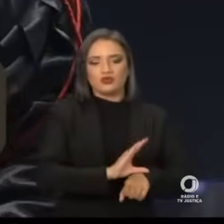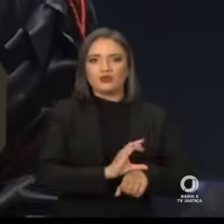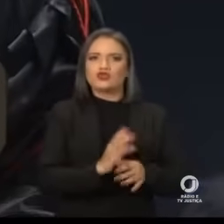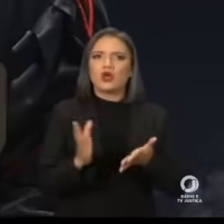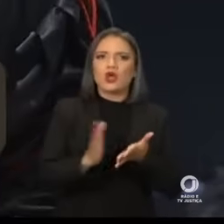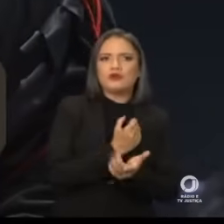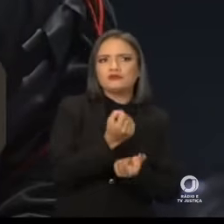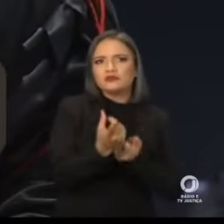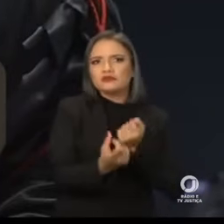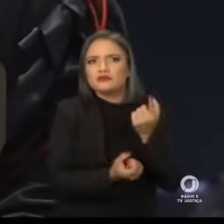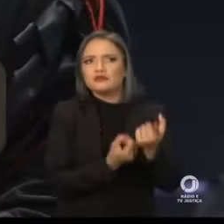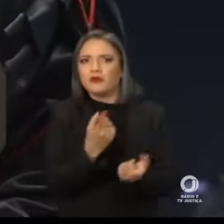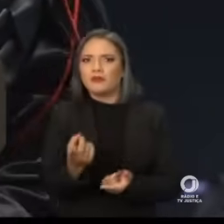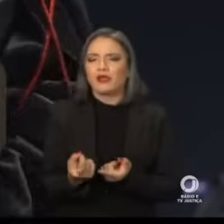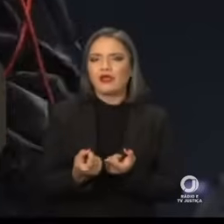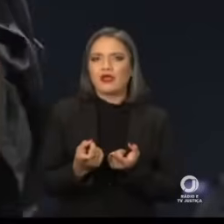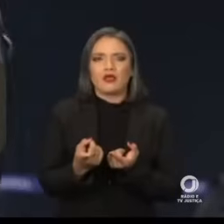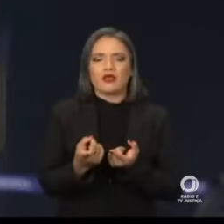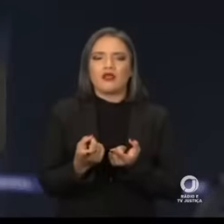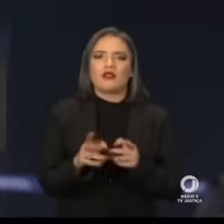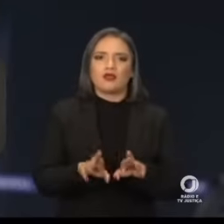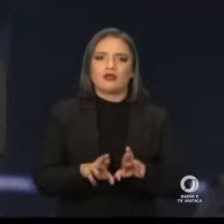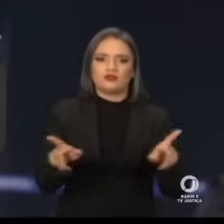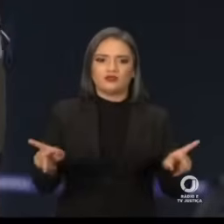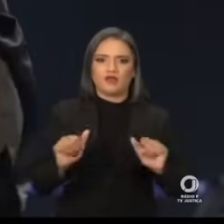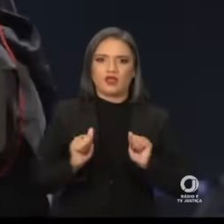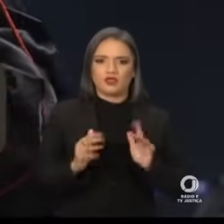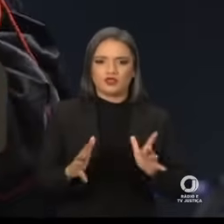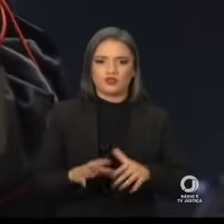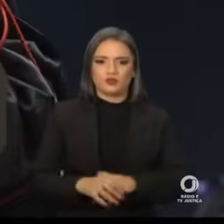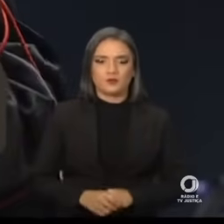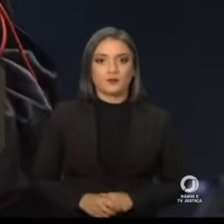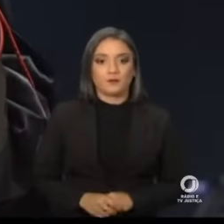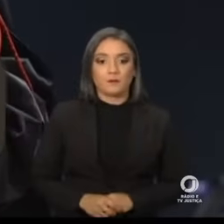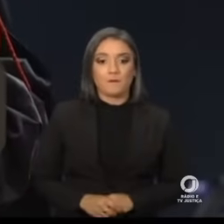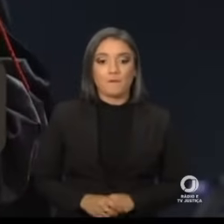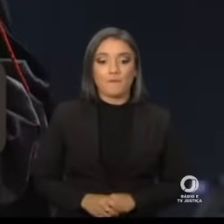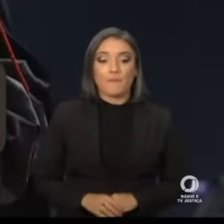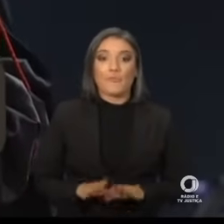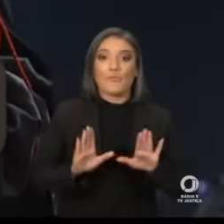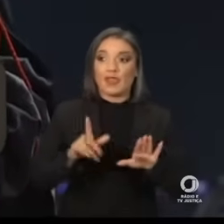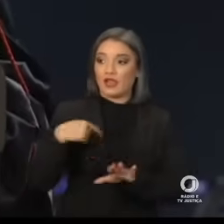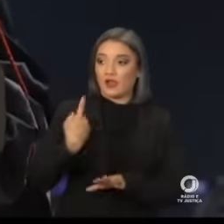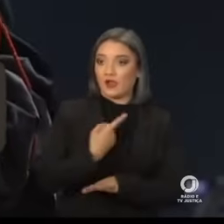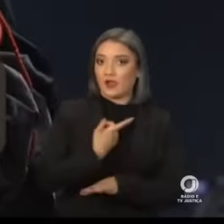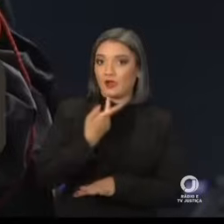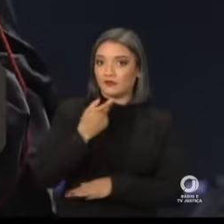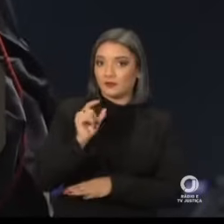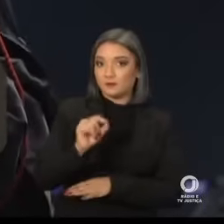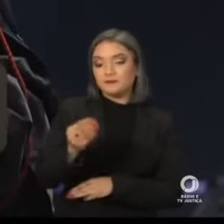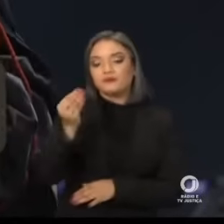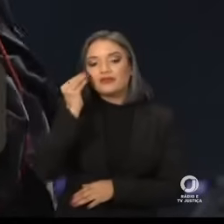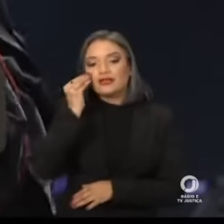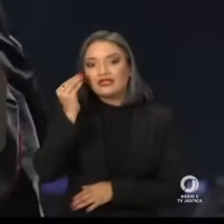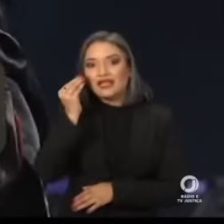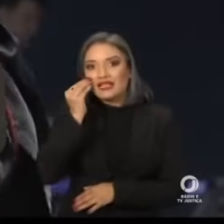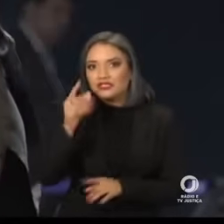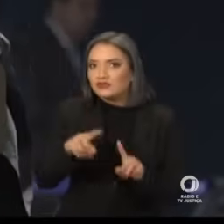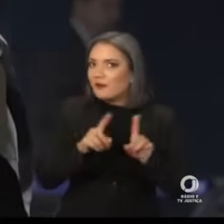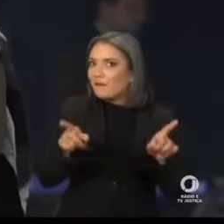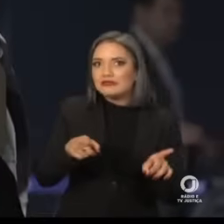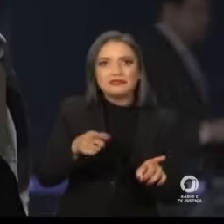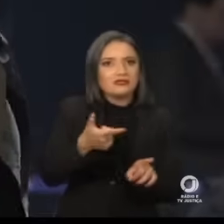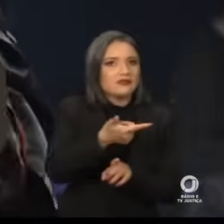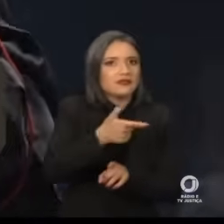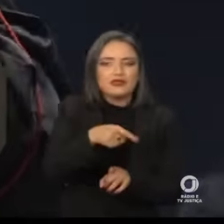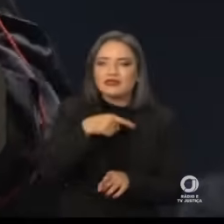integrantes. Pois bem, se nós estamos falando numa tentativa não consumada, que eu estou